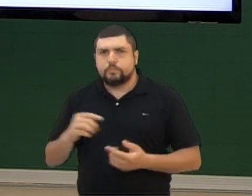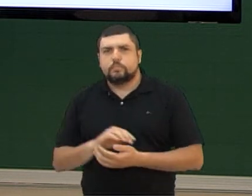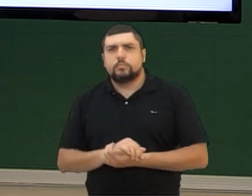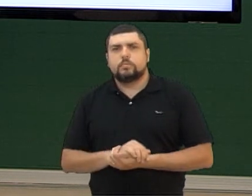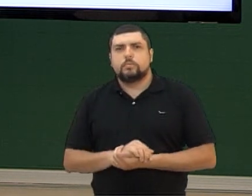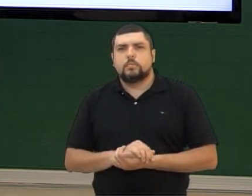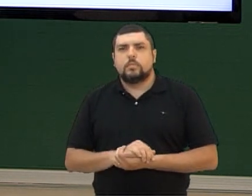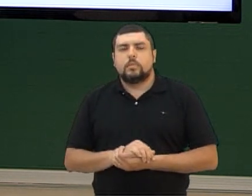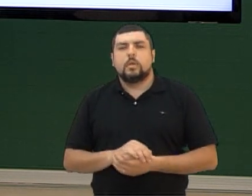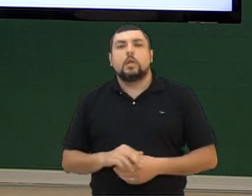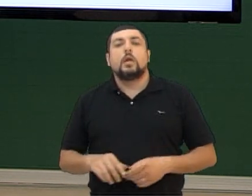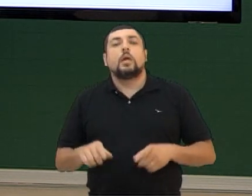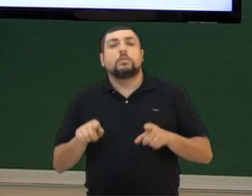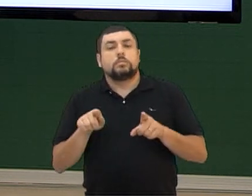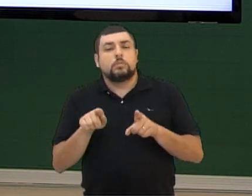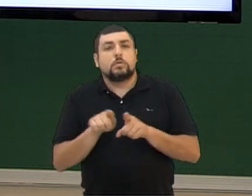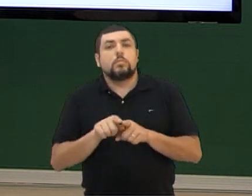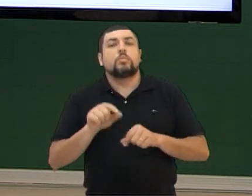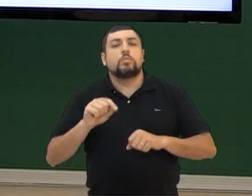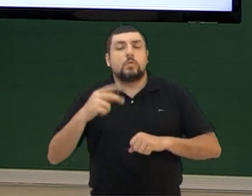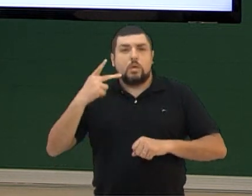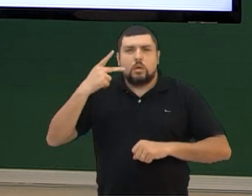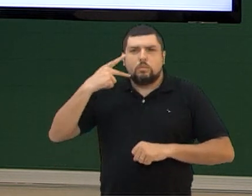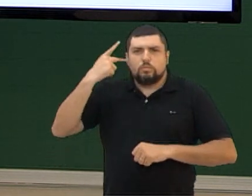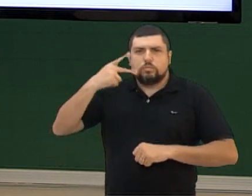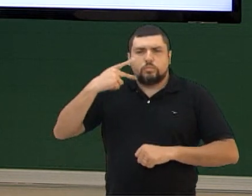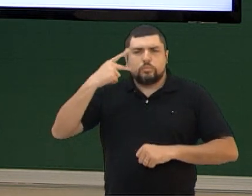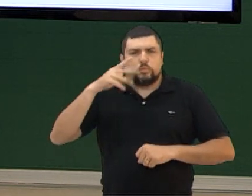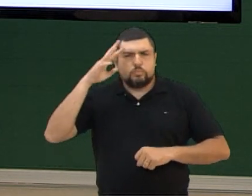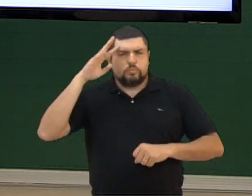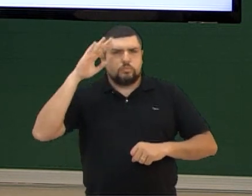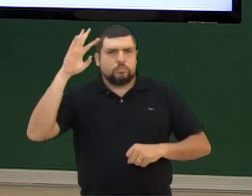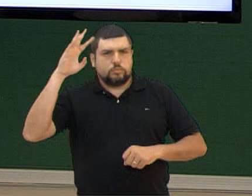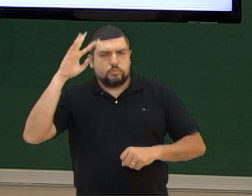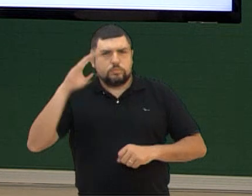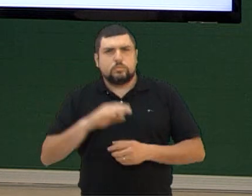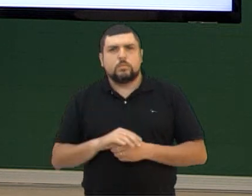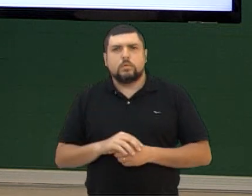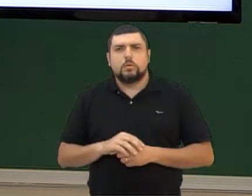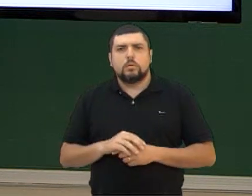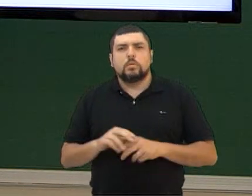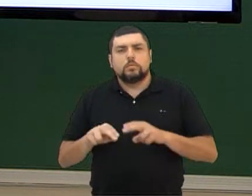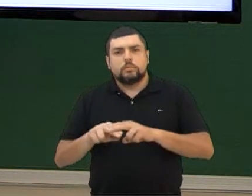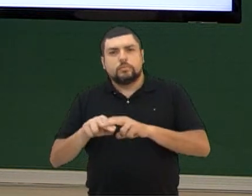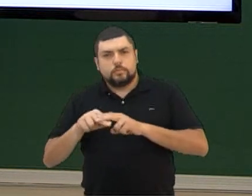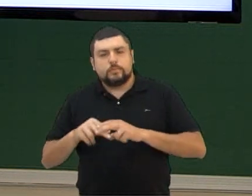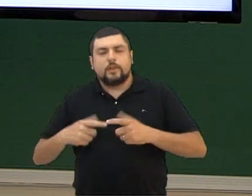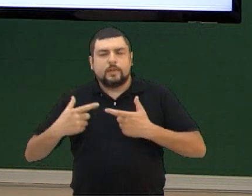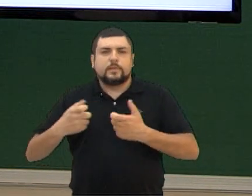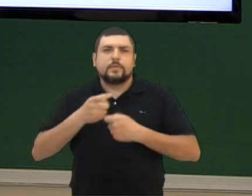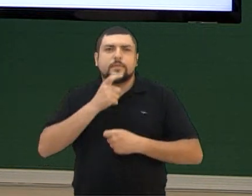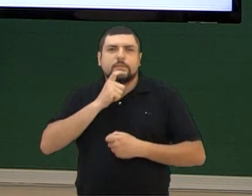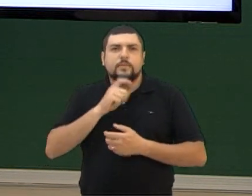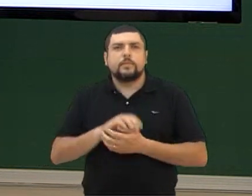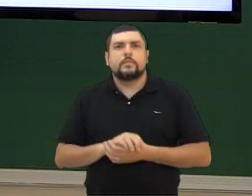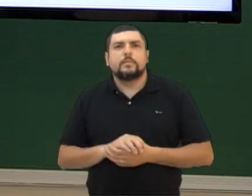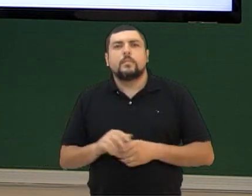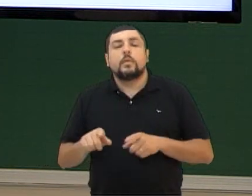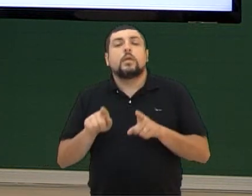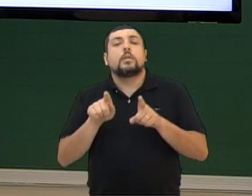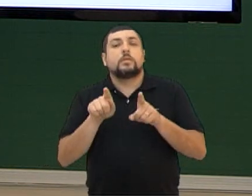políticas e ideológicas, exatamente por essa influência da Guerra Fria e por esse alinhamento. E também há